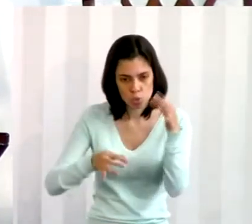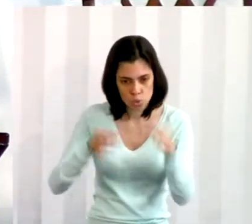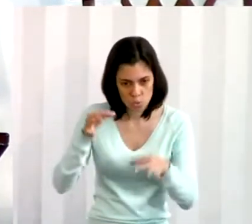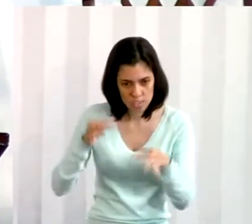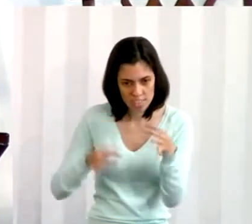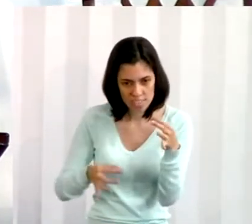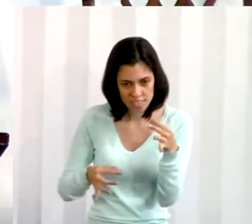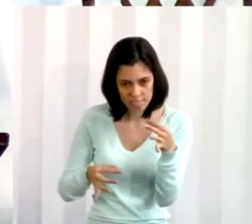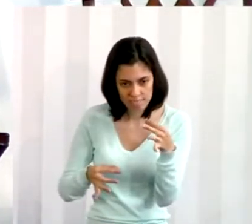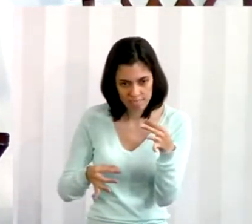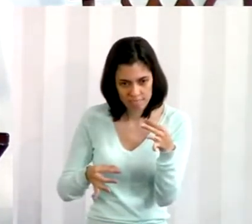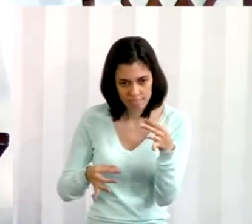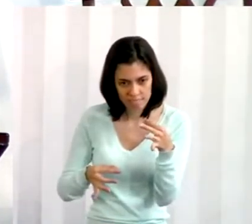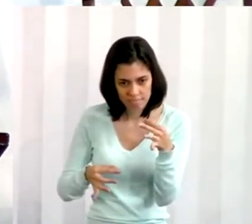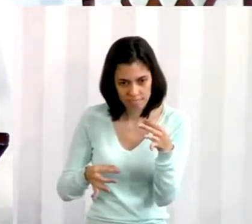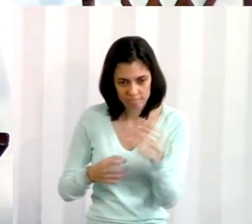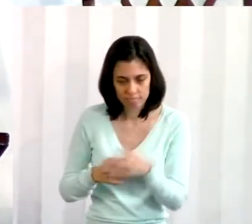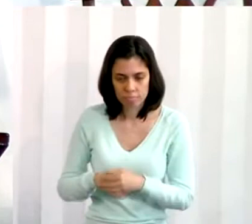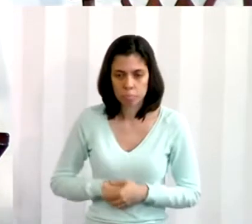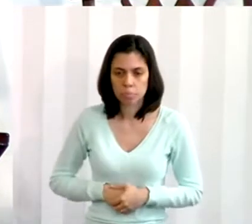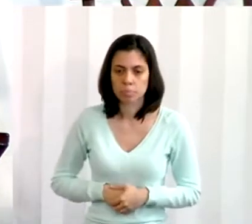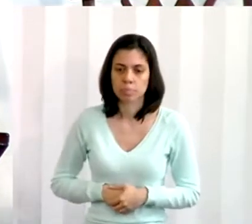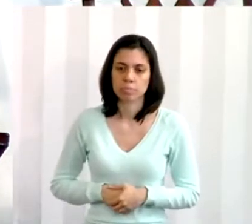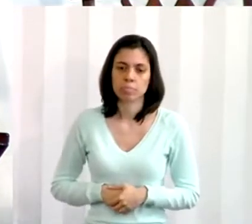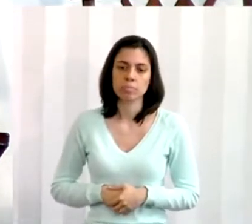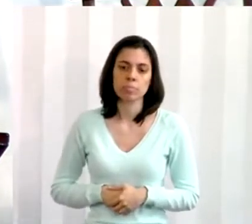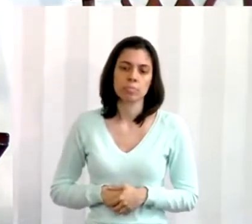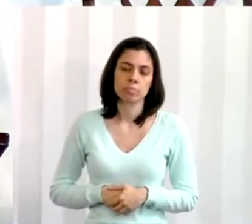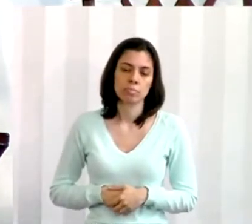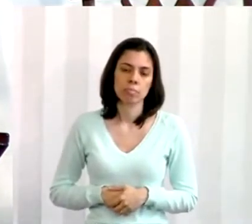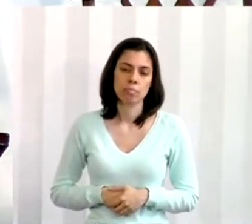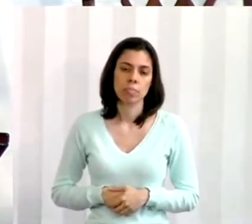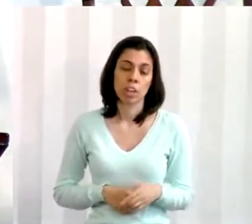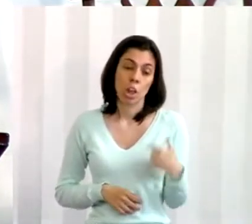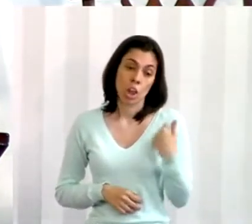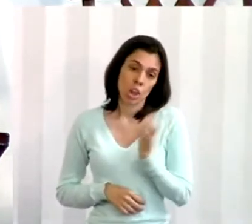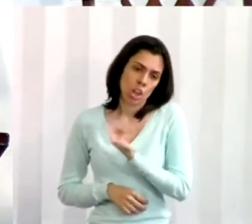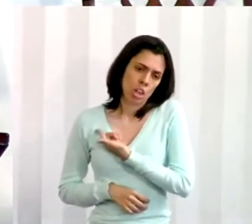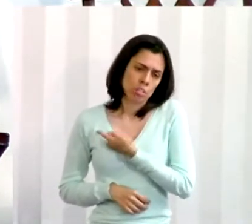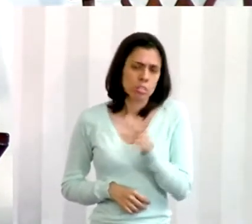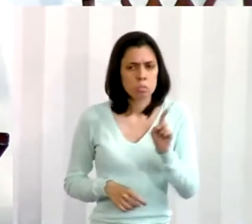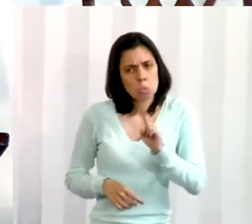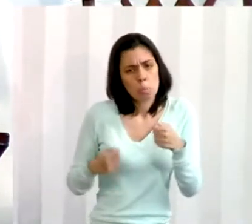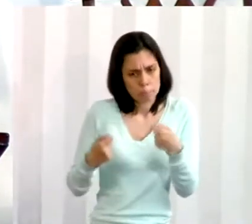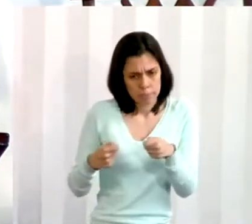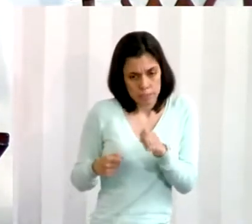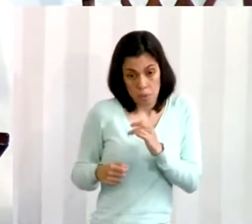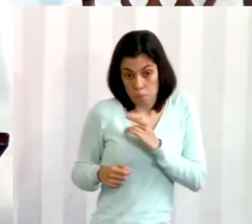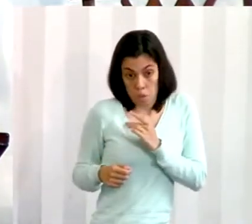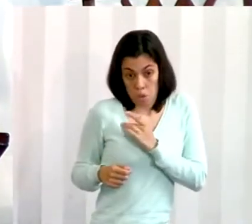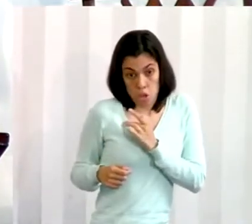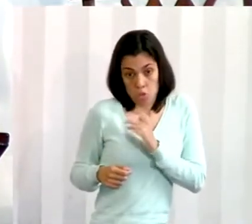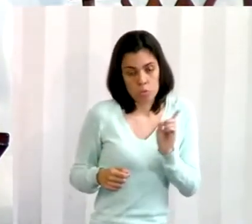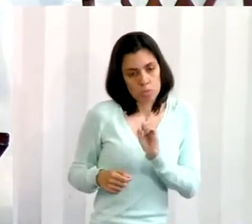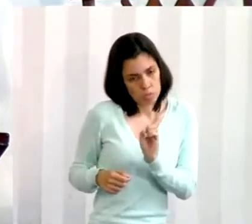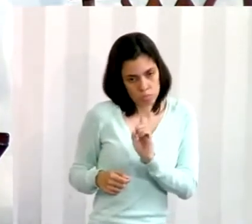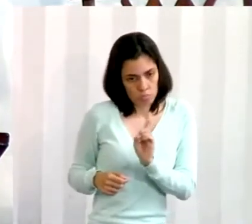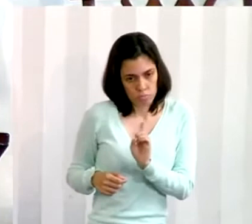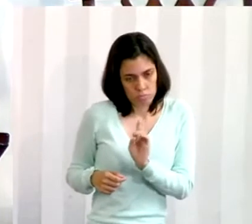fé, fomos justificados pela fé. Cremos no Senhor porque o Espírito